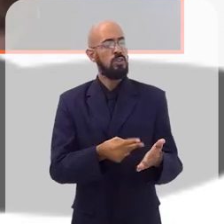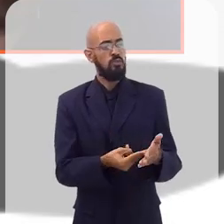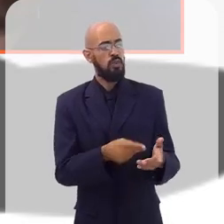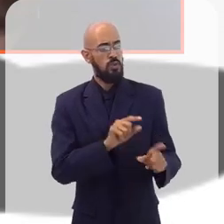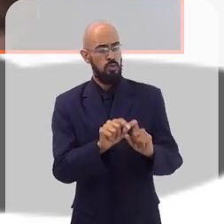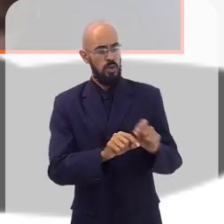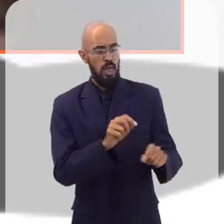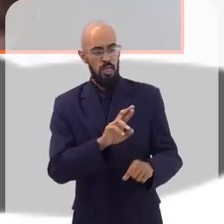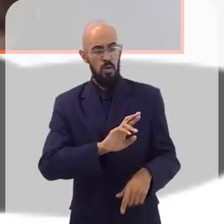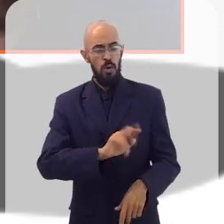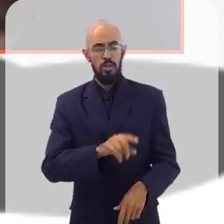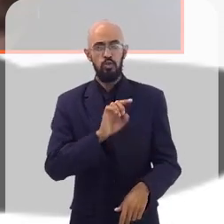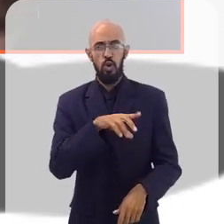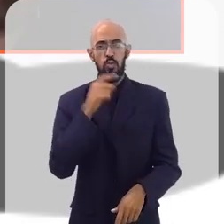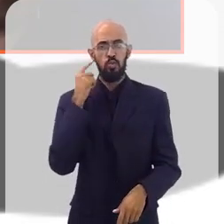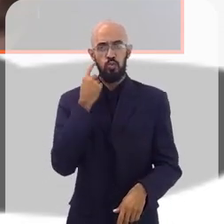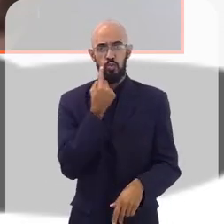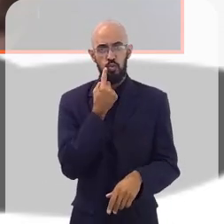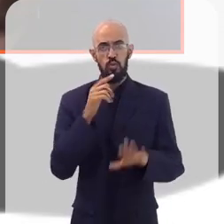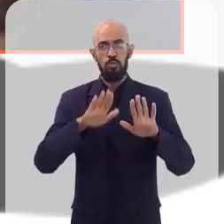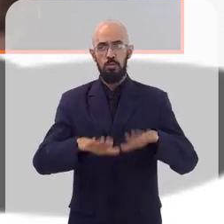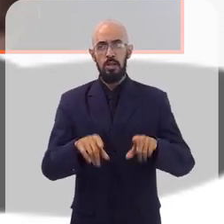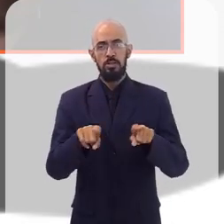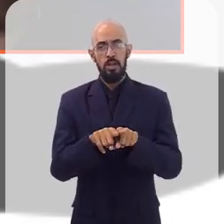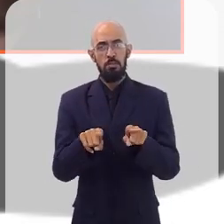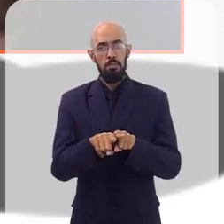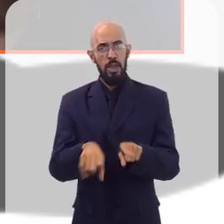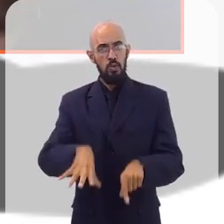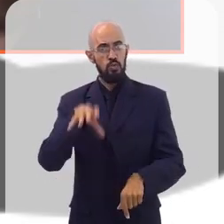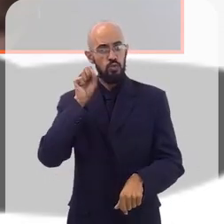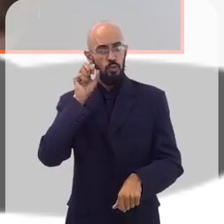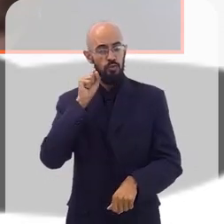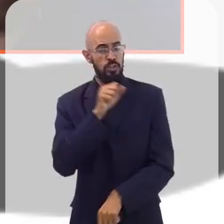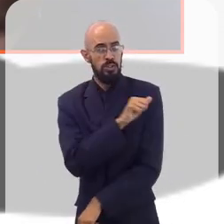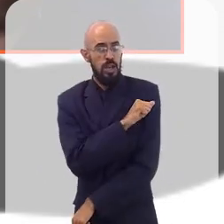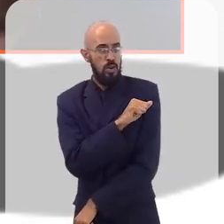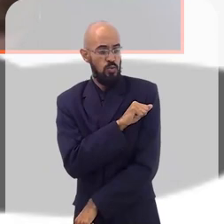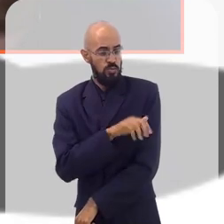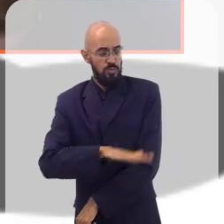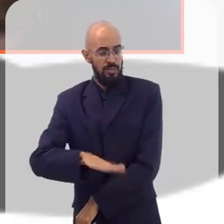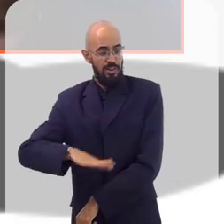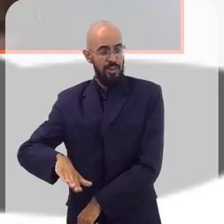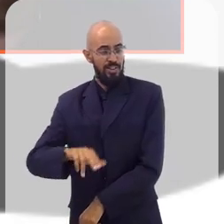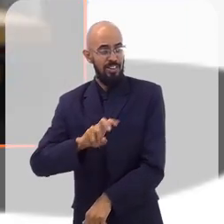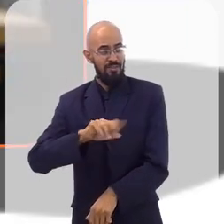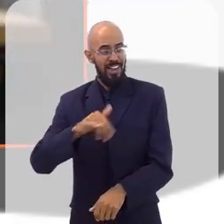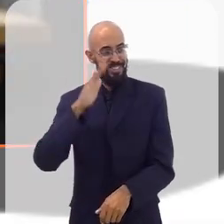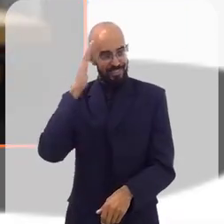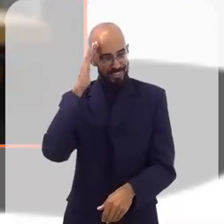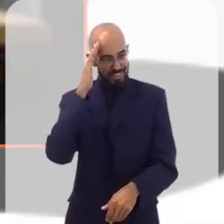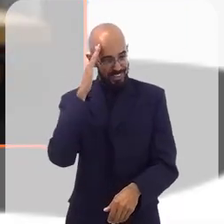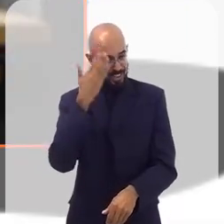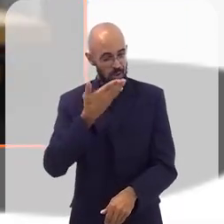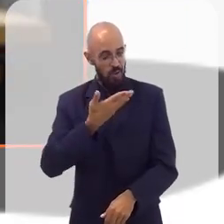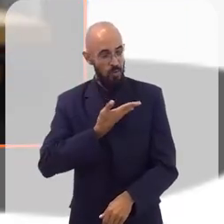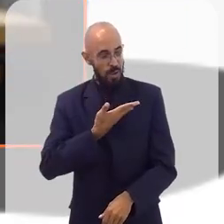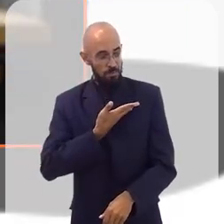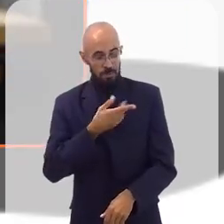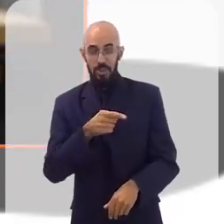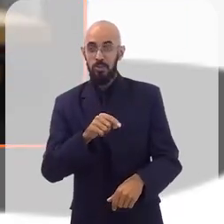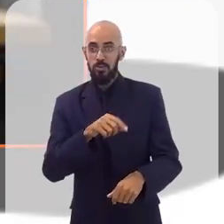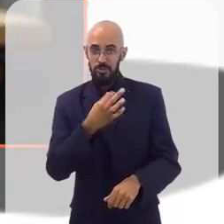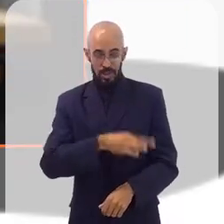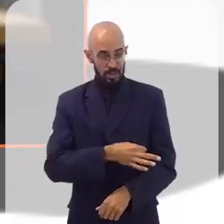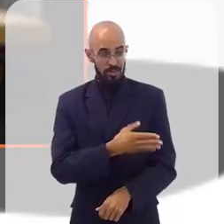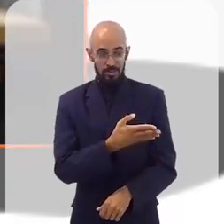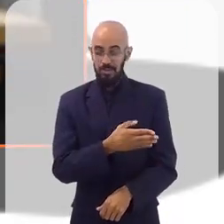brasileira de sinais no currículo escolar na rede de ensino do Estado do Rio de Janeiro quer dizer não só as pessoas que têm